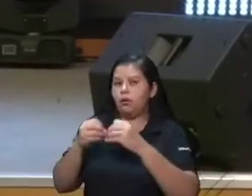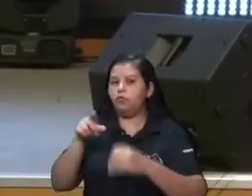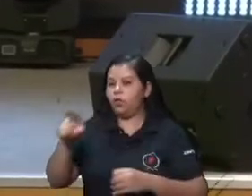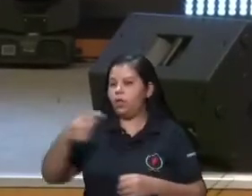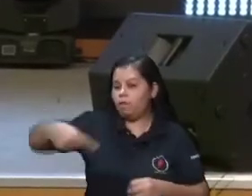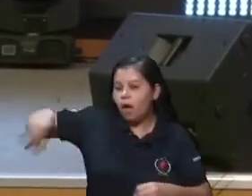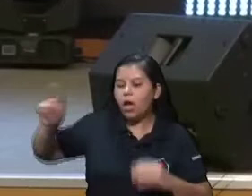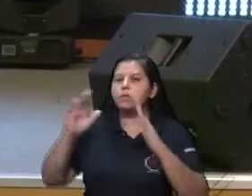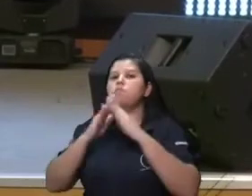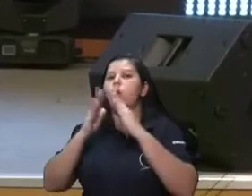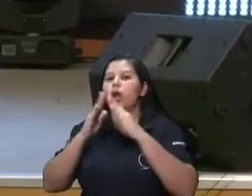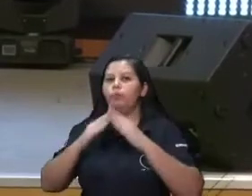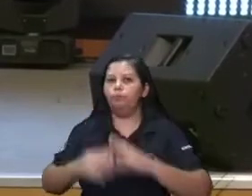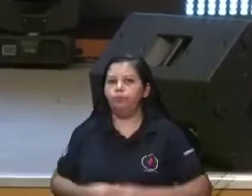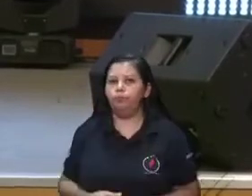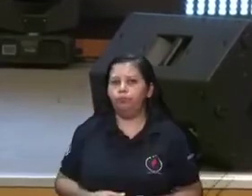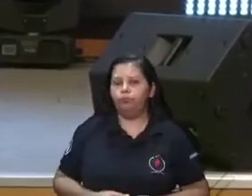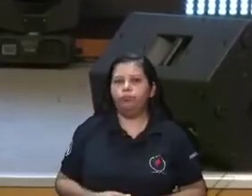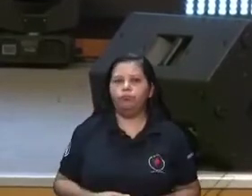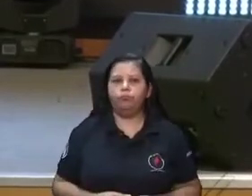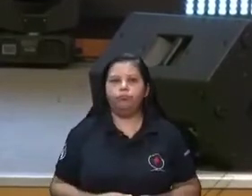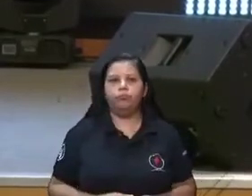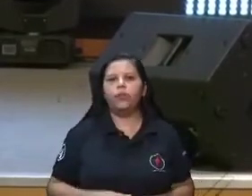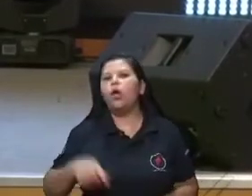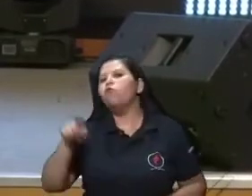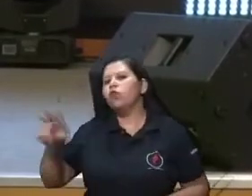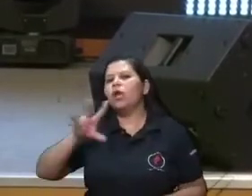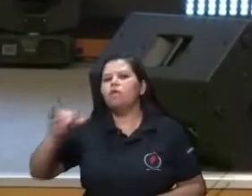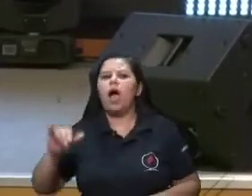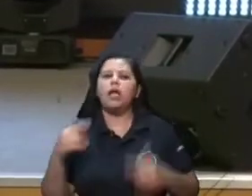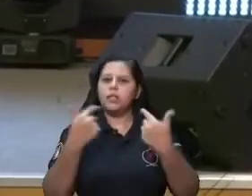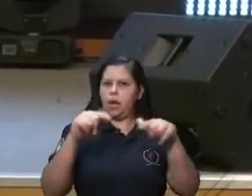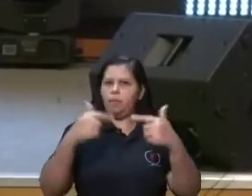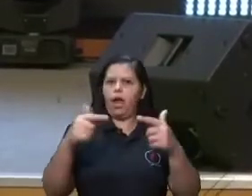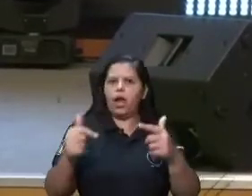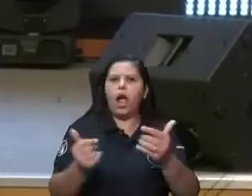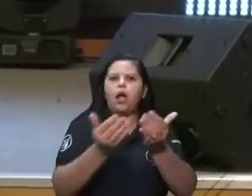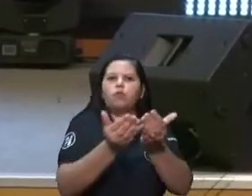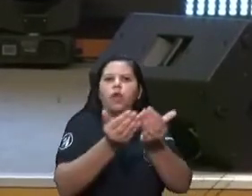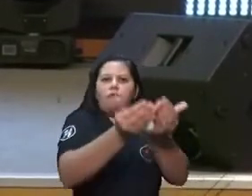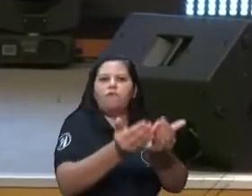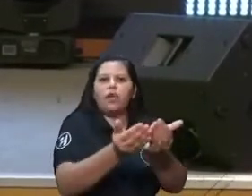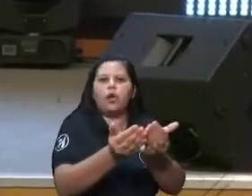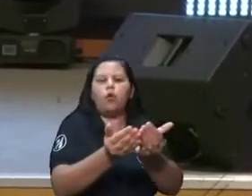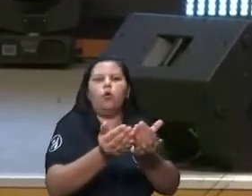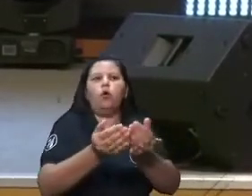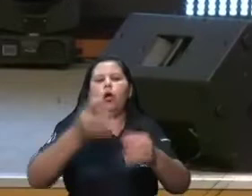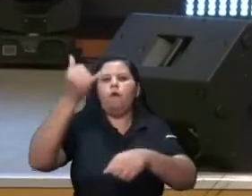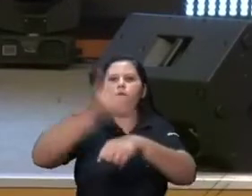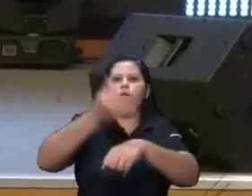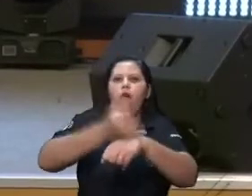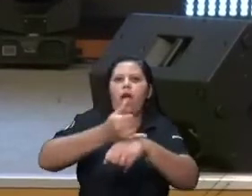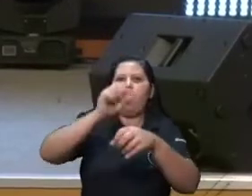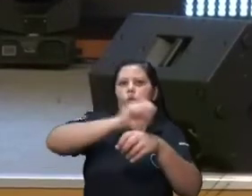ser ancoradouro de navios, e o seu termo